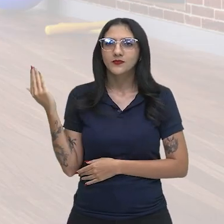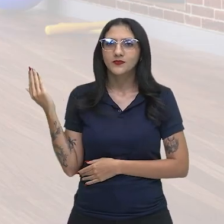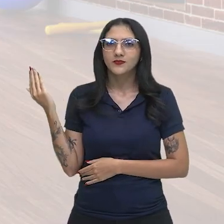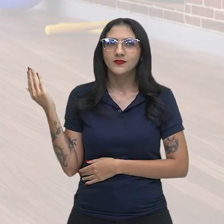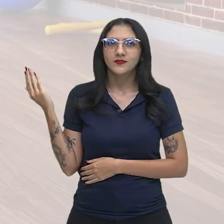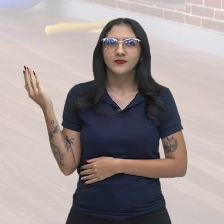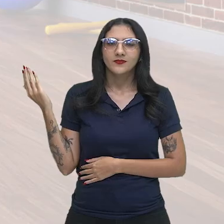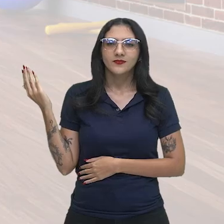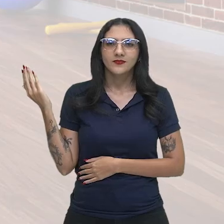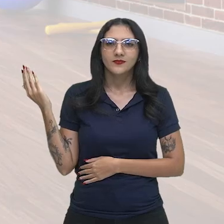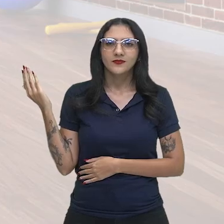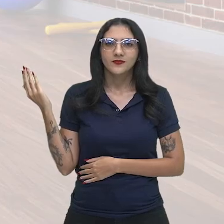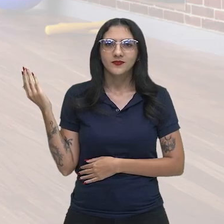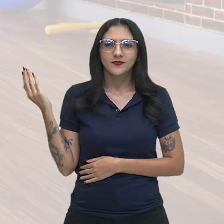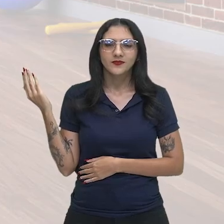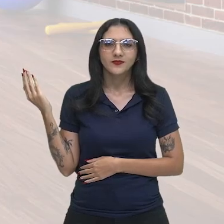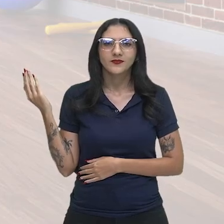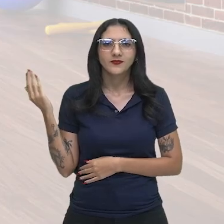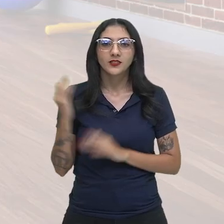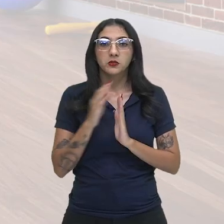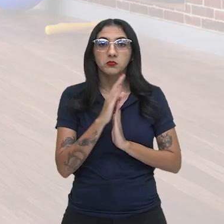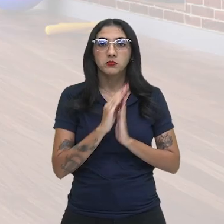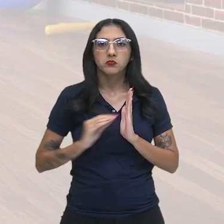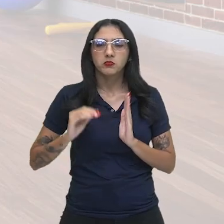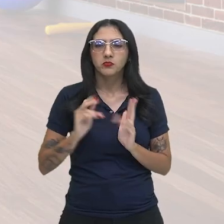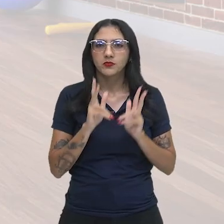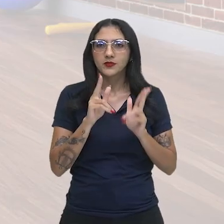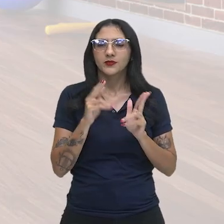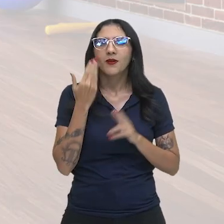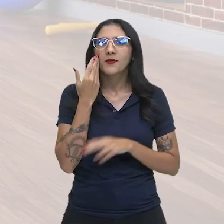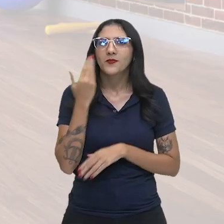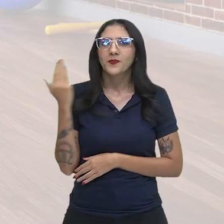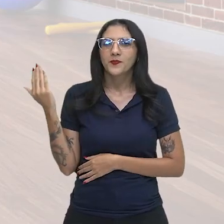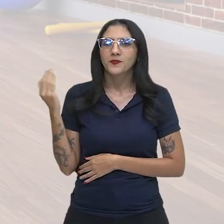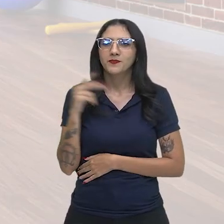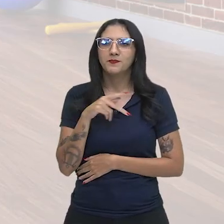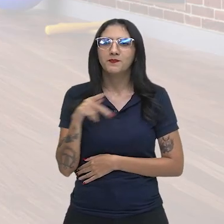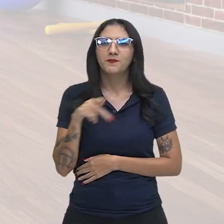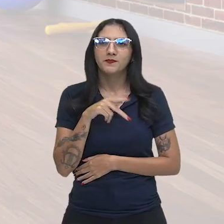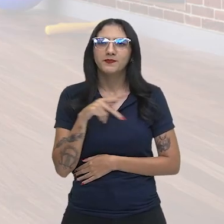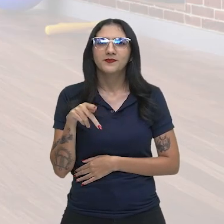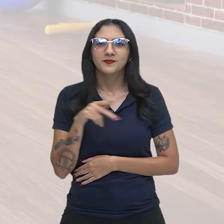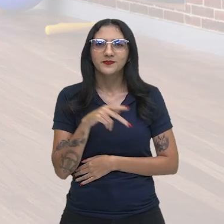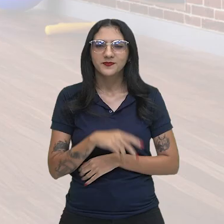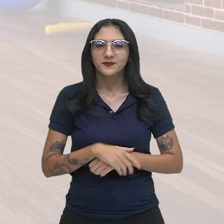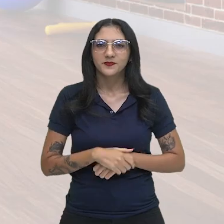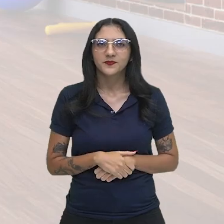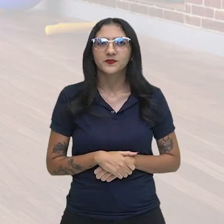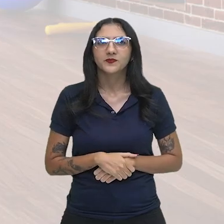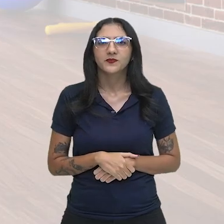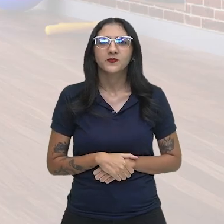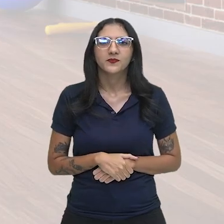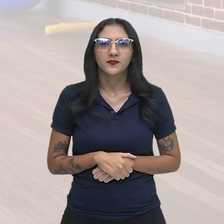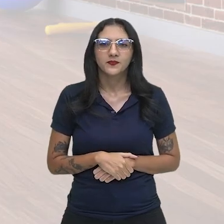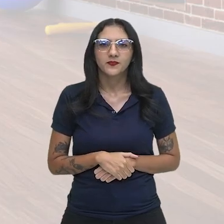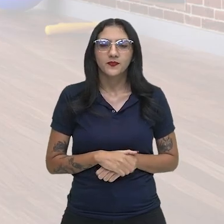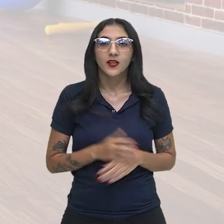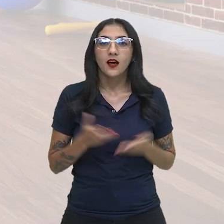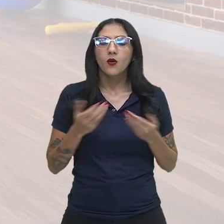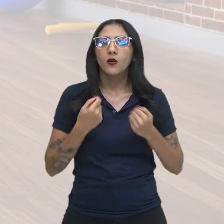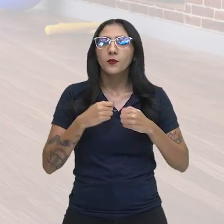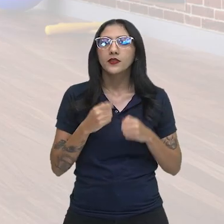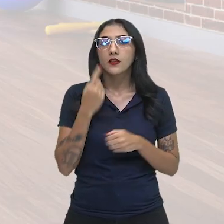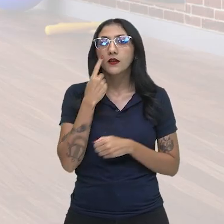Vai começar jogando as pernas lá atrás, ó. Isso. E agora a gente vai fazer a contagem,